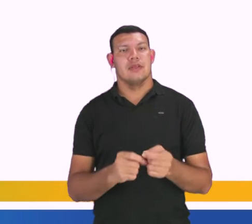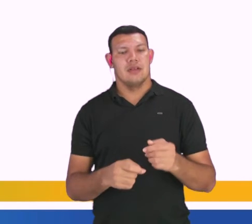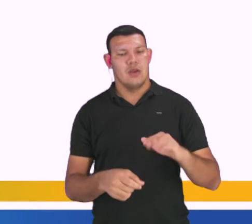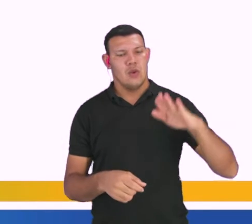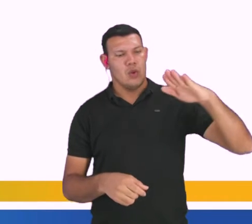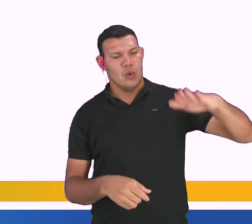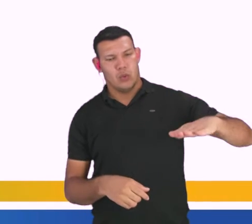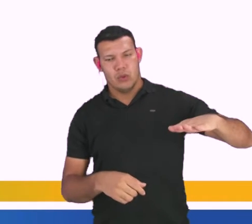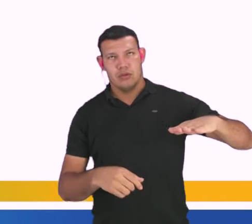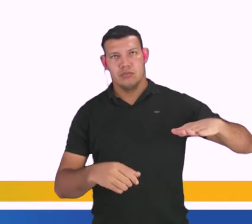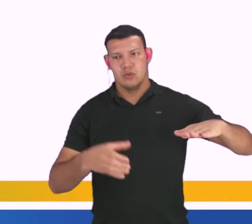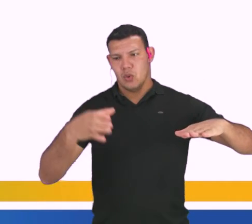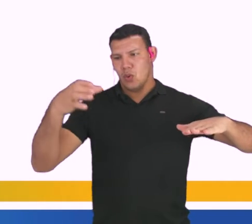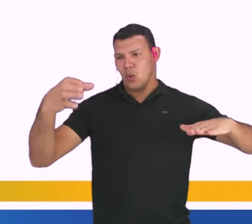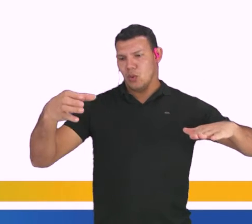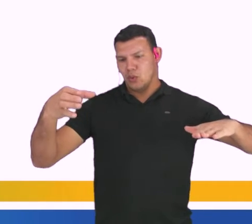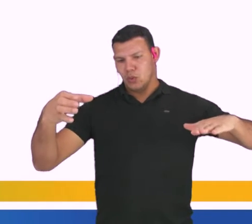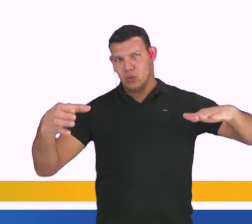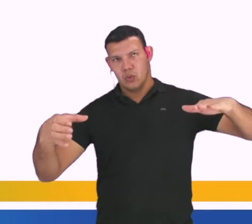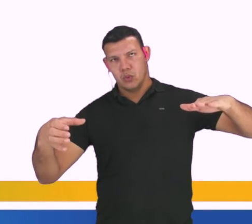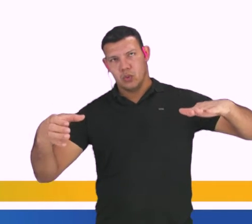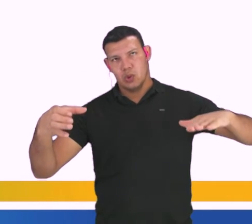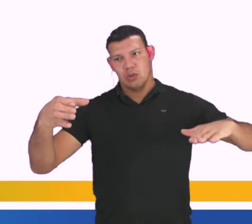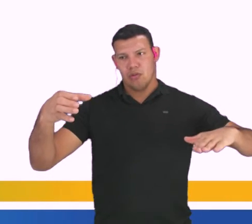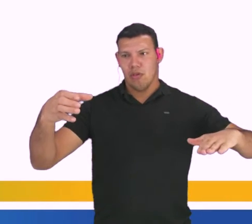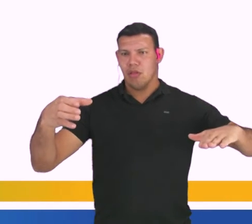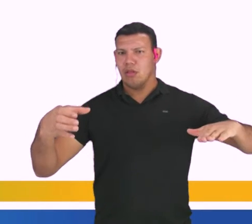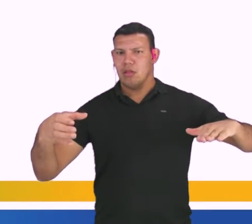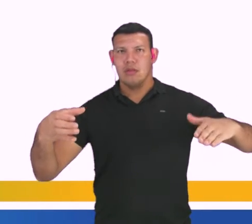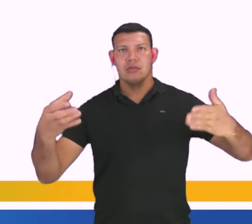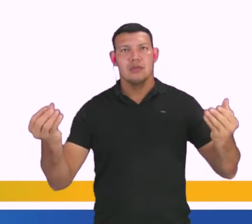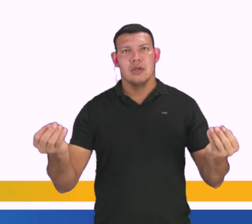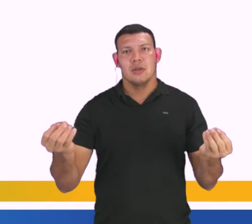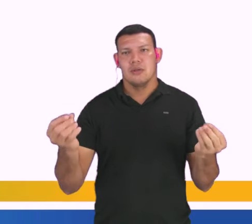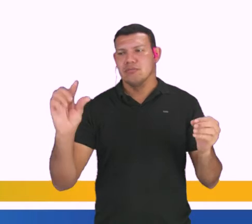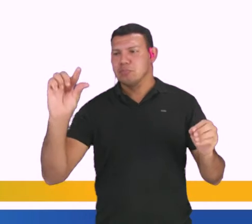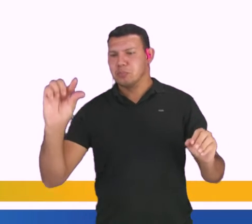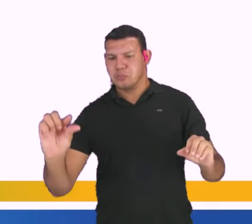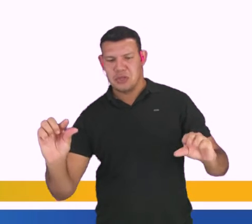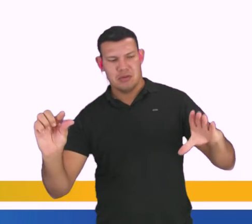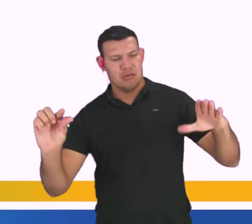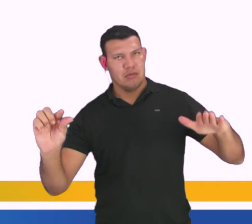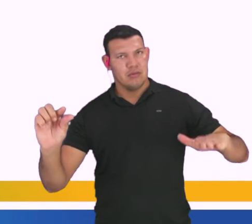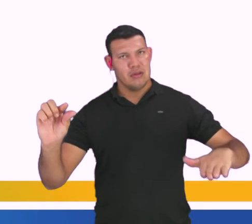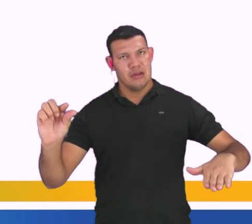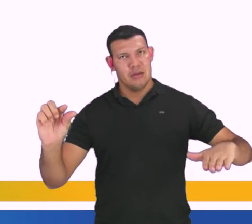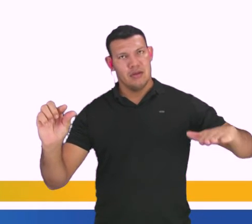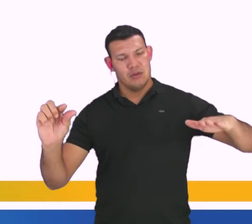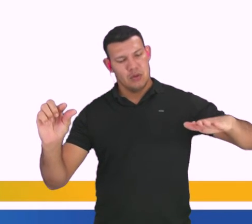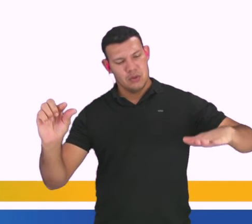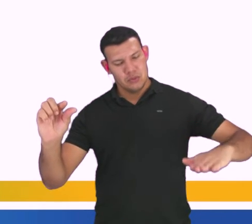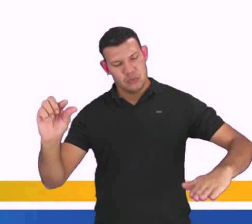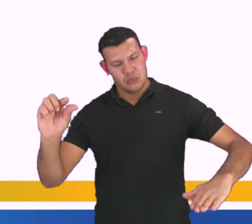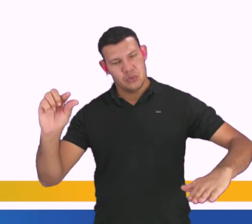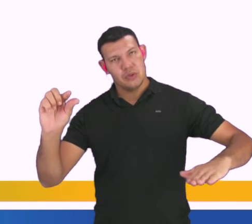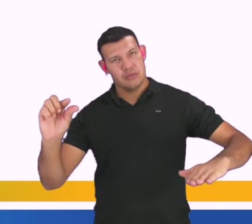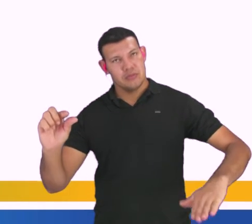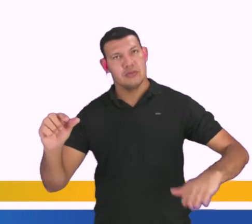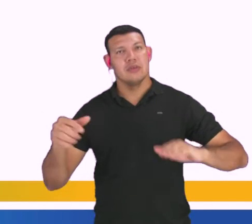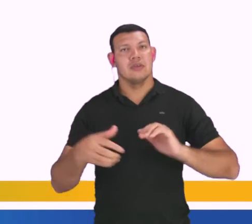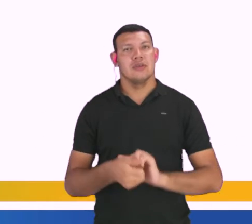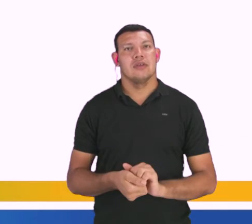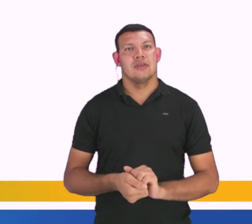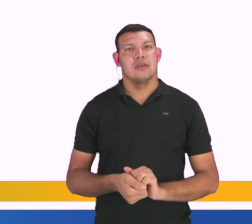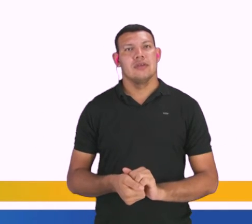fluido. E como ela desloca pouco fluido, o volume é menor, o que vai fazer com que o empuxo seja